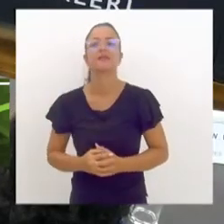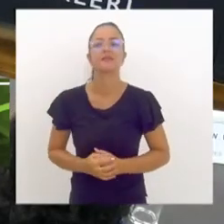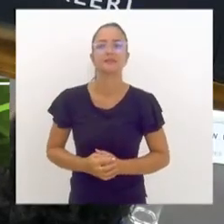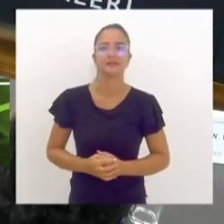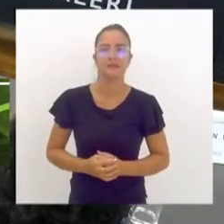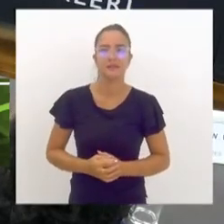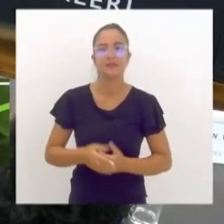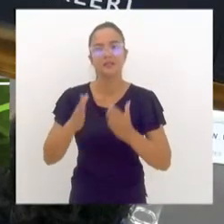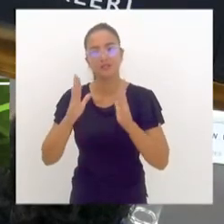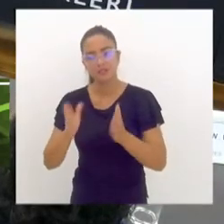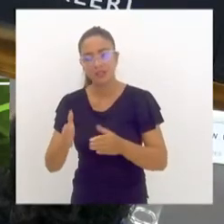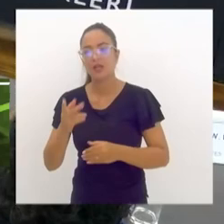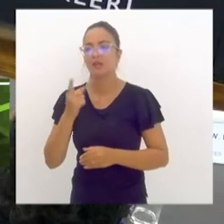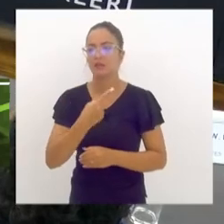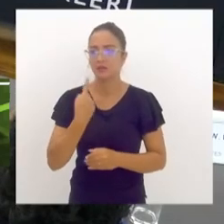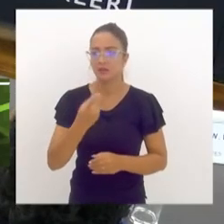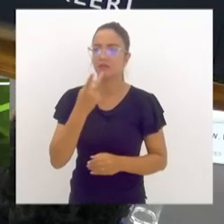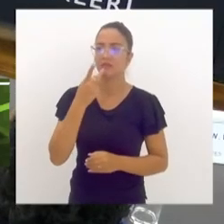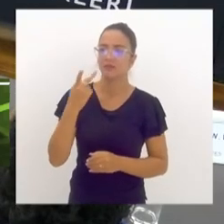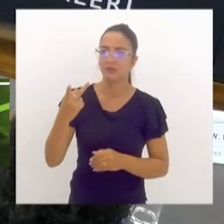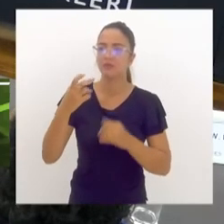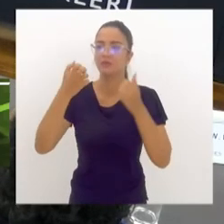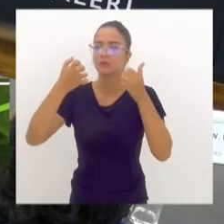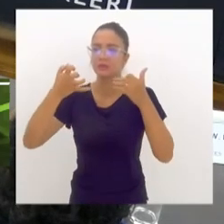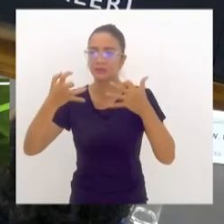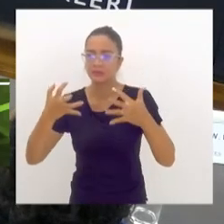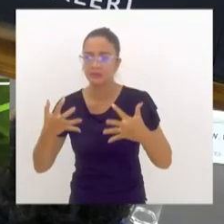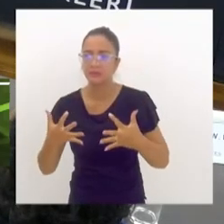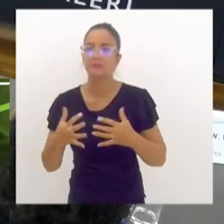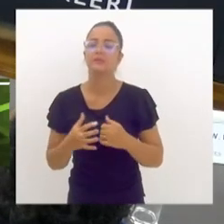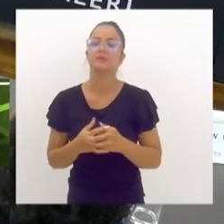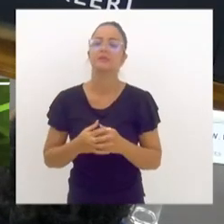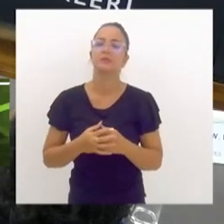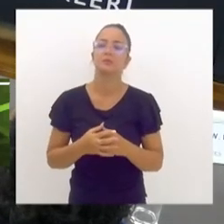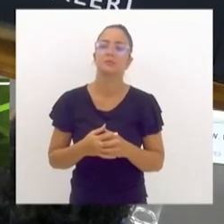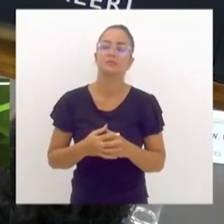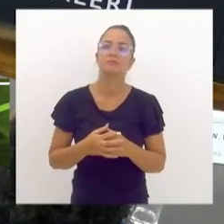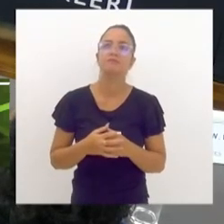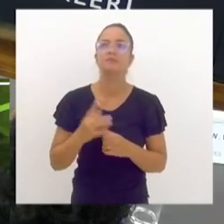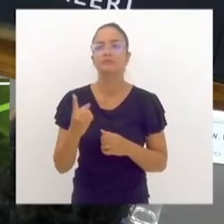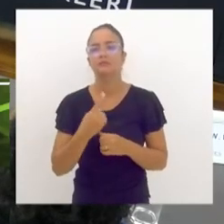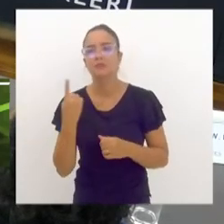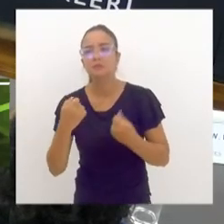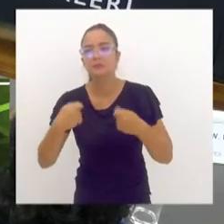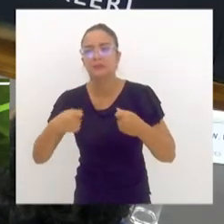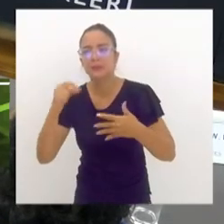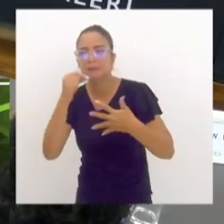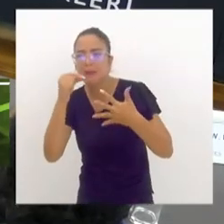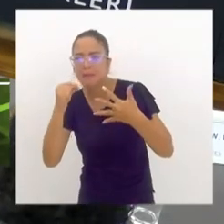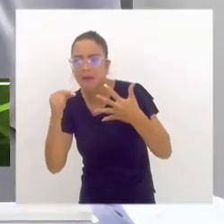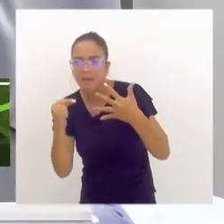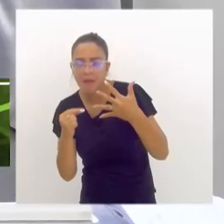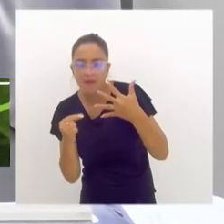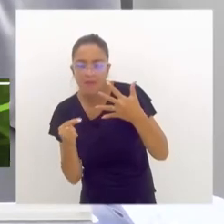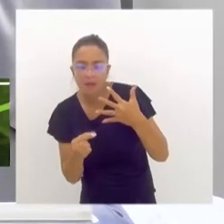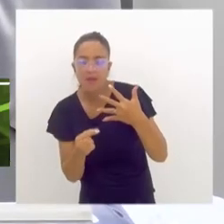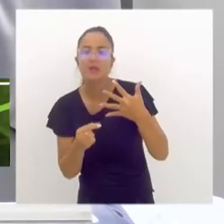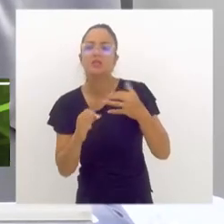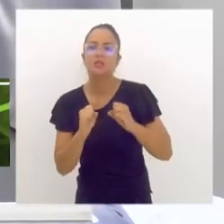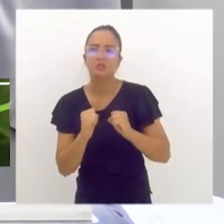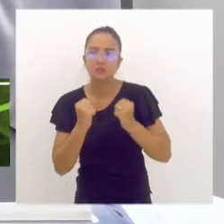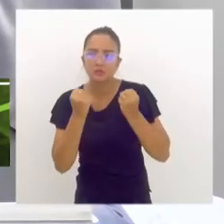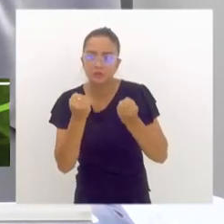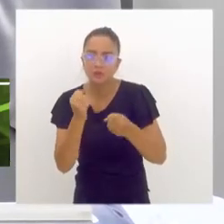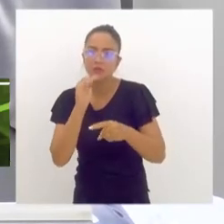algumas vezes aqui em audiências, trabalhar para alterar, né, no mínimo, uma série de pontos que consideramos muito sensíveis nessa